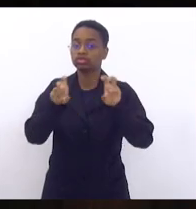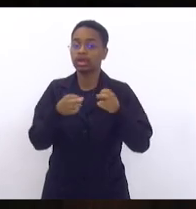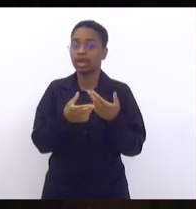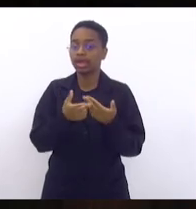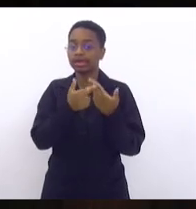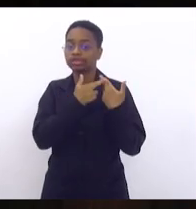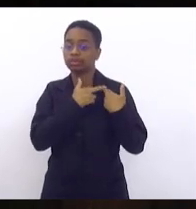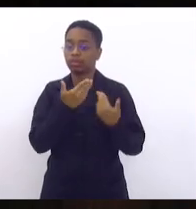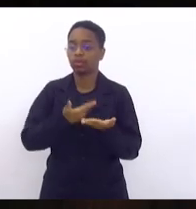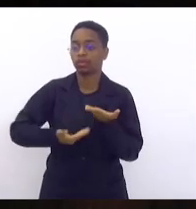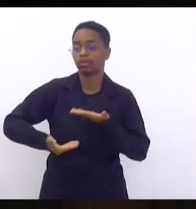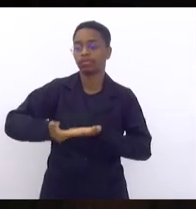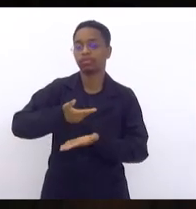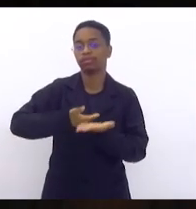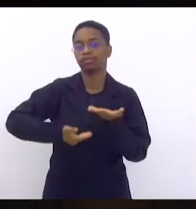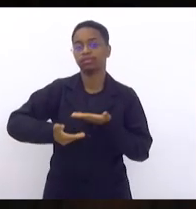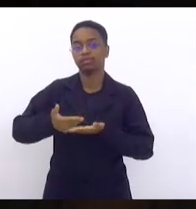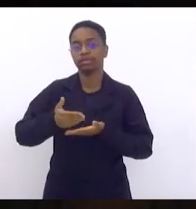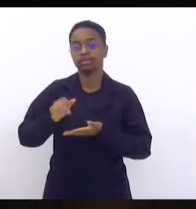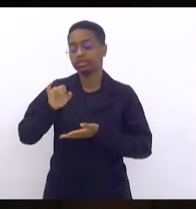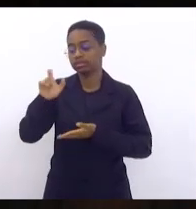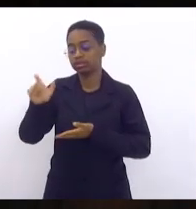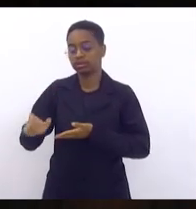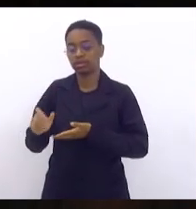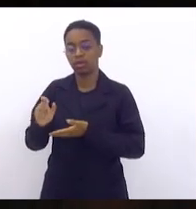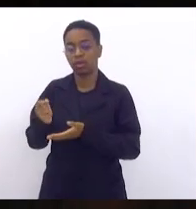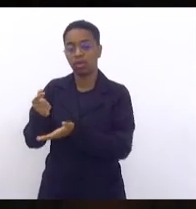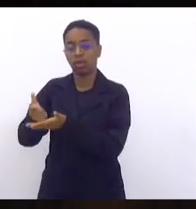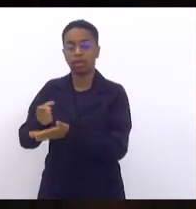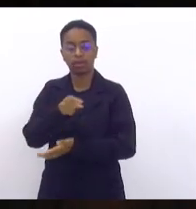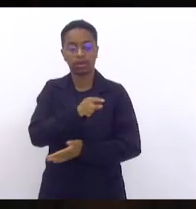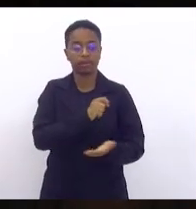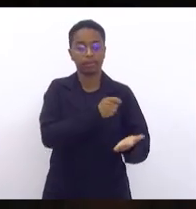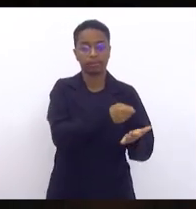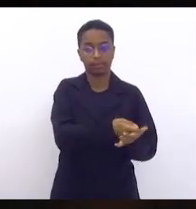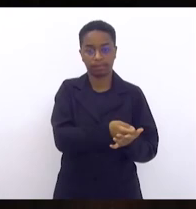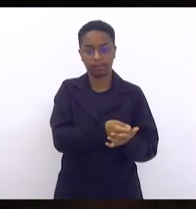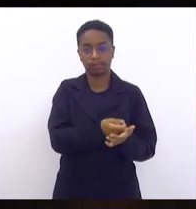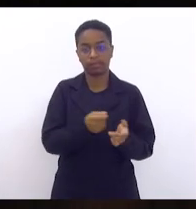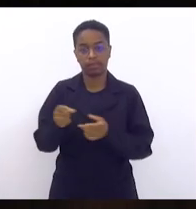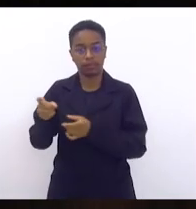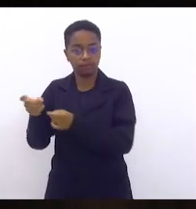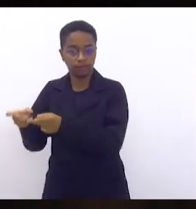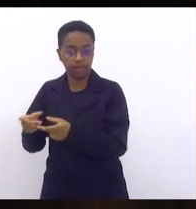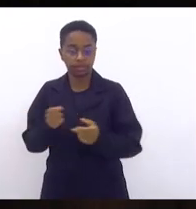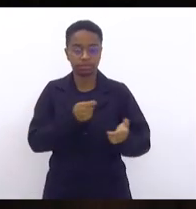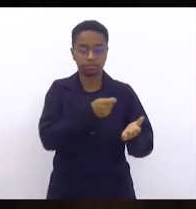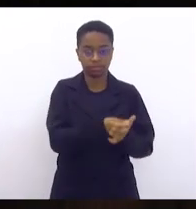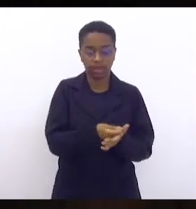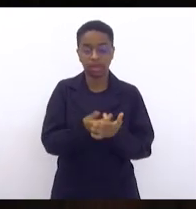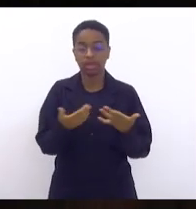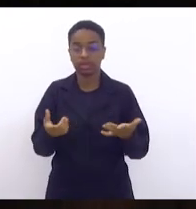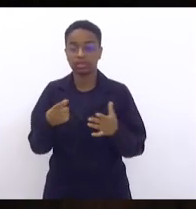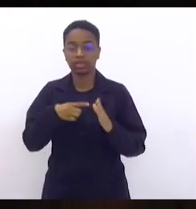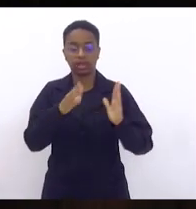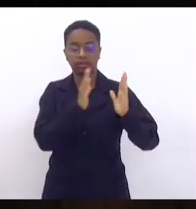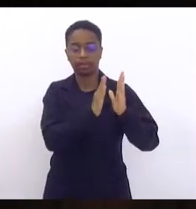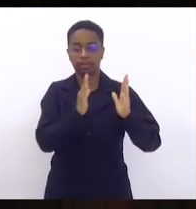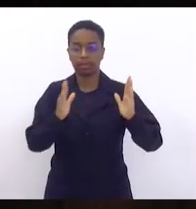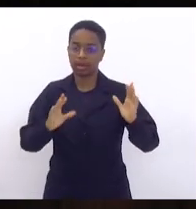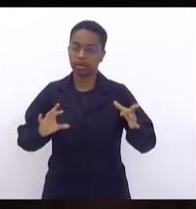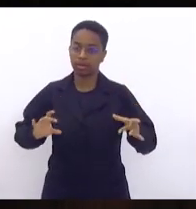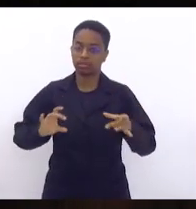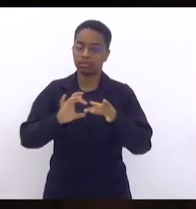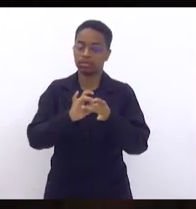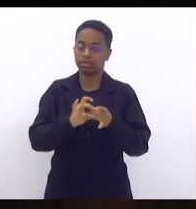compartilhada e poluidor pagador essa lógica né que traz essa cadeia produtiva articulada